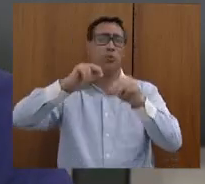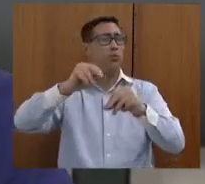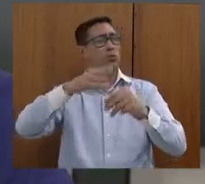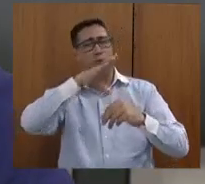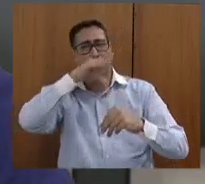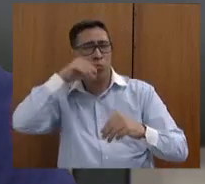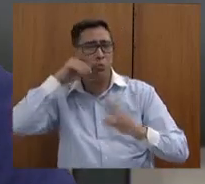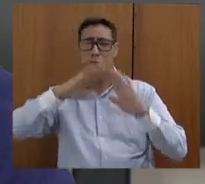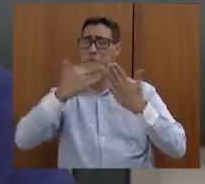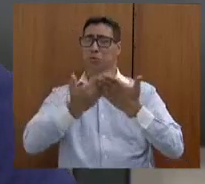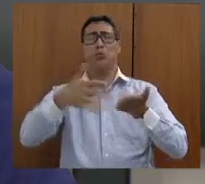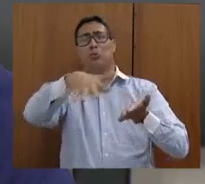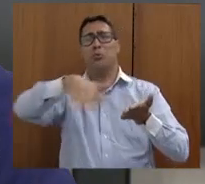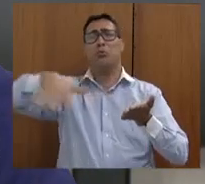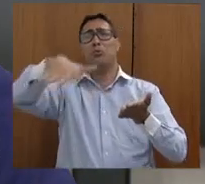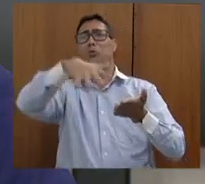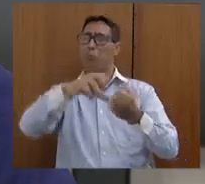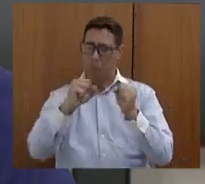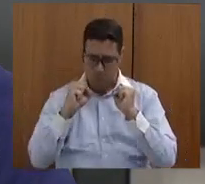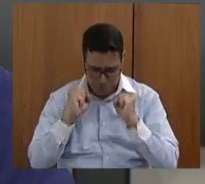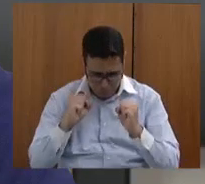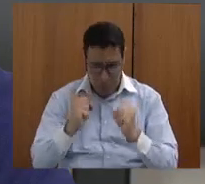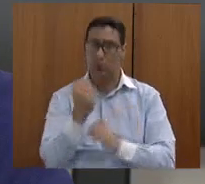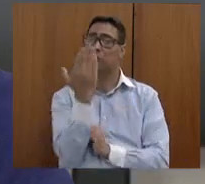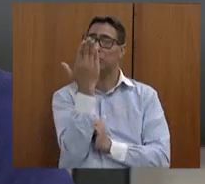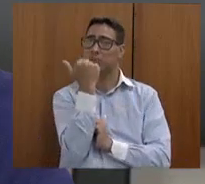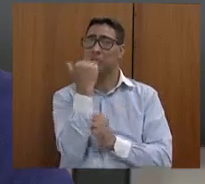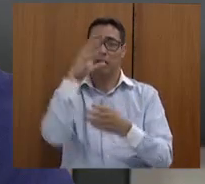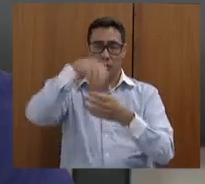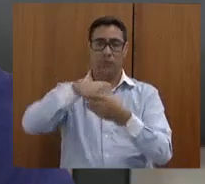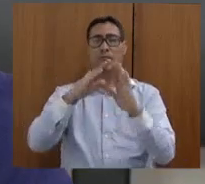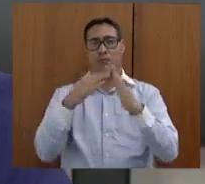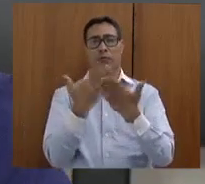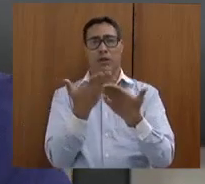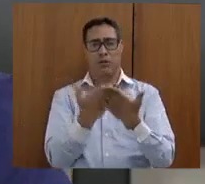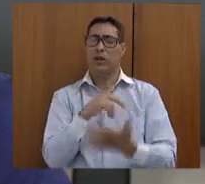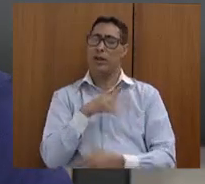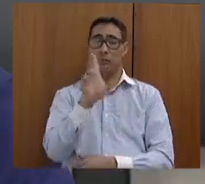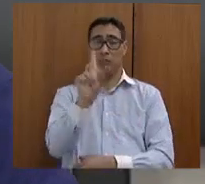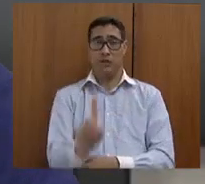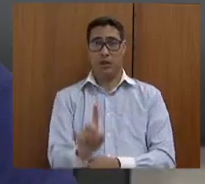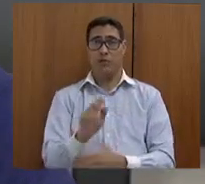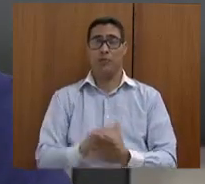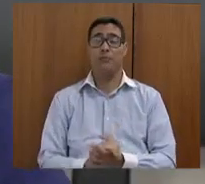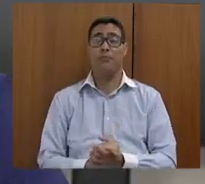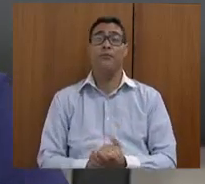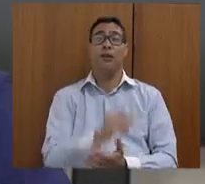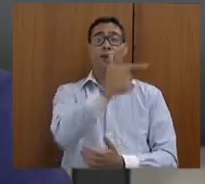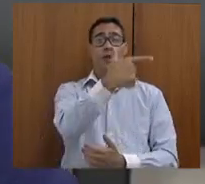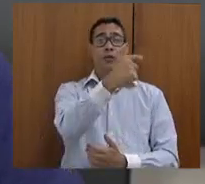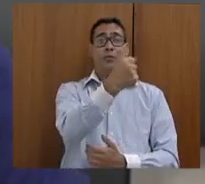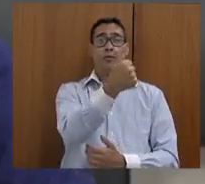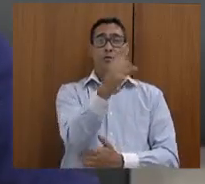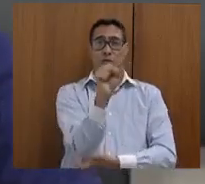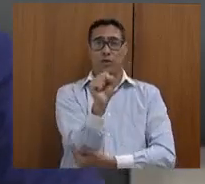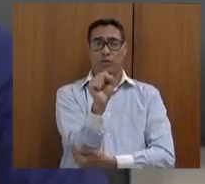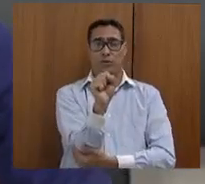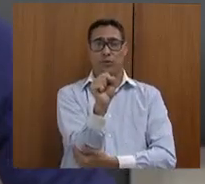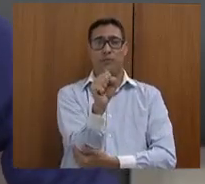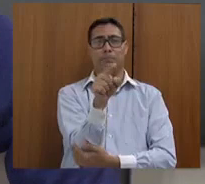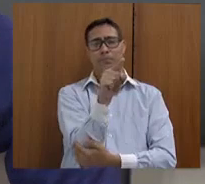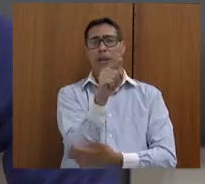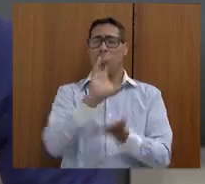que ali desenvolve o seu trabalho dentro da escola existência de direito e saímos ali de 2018 do investimento